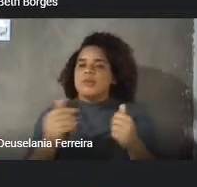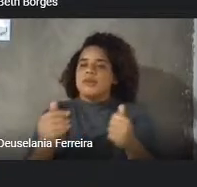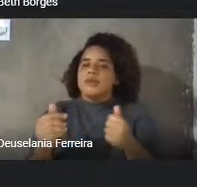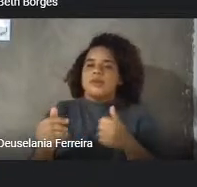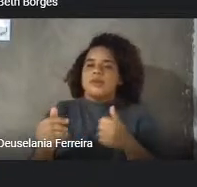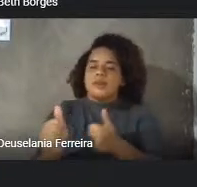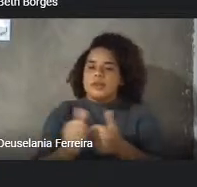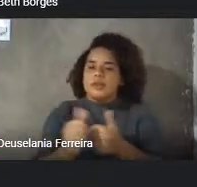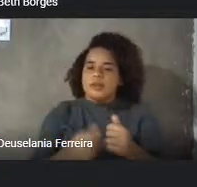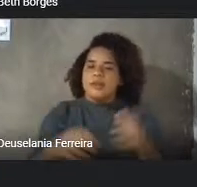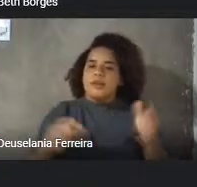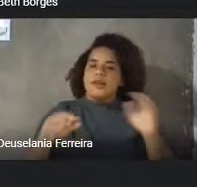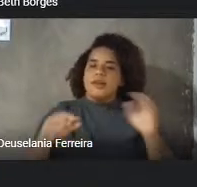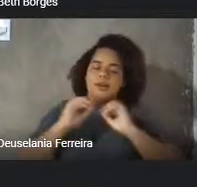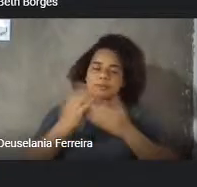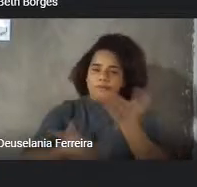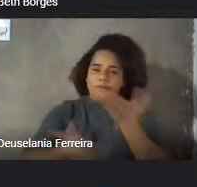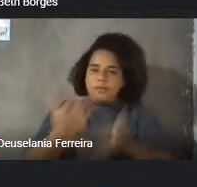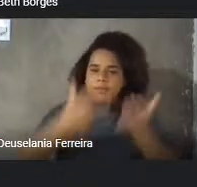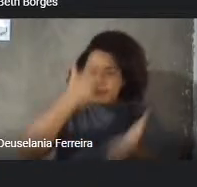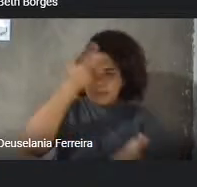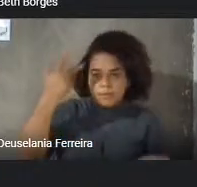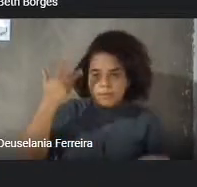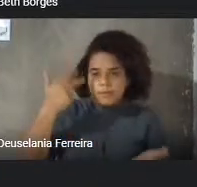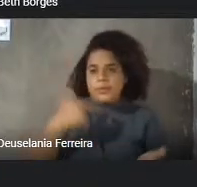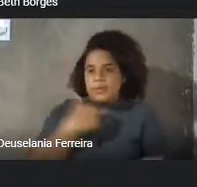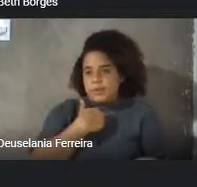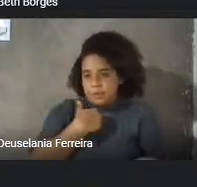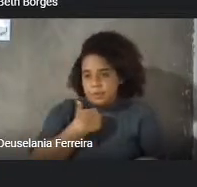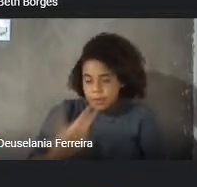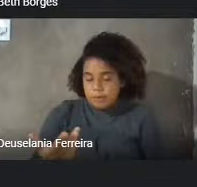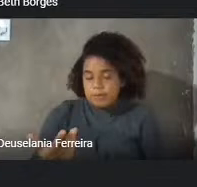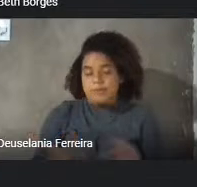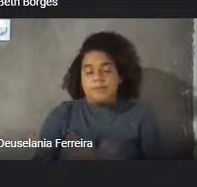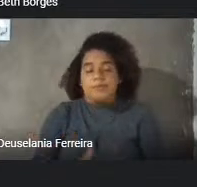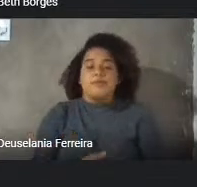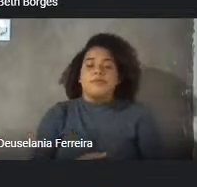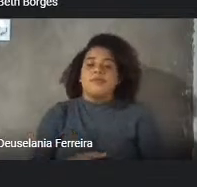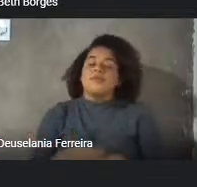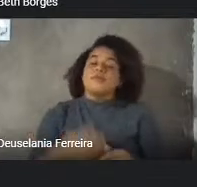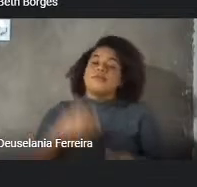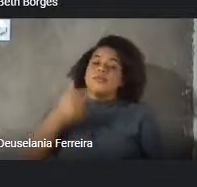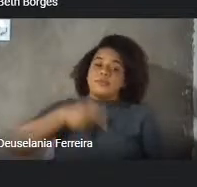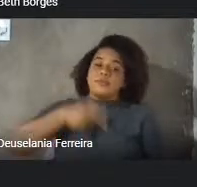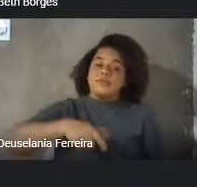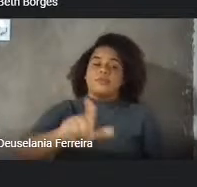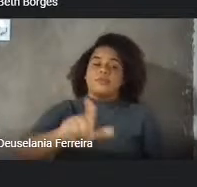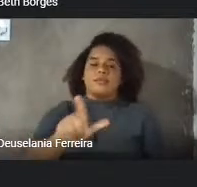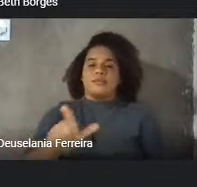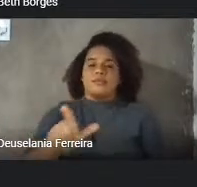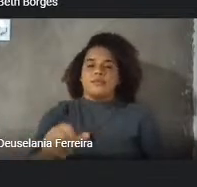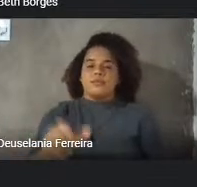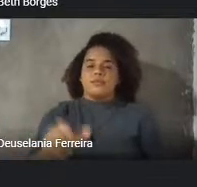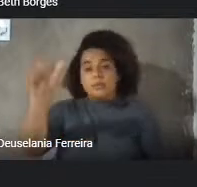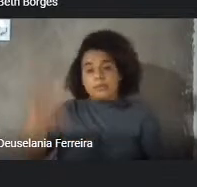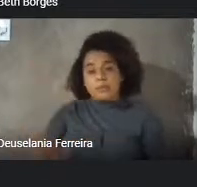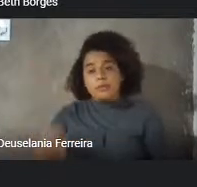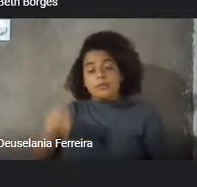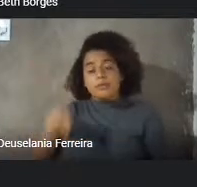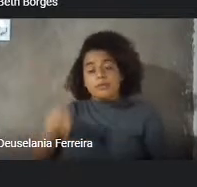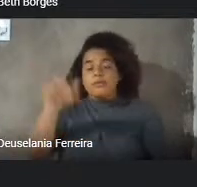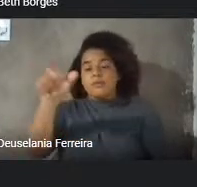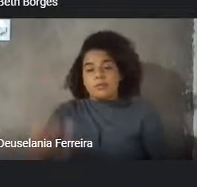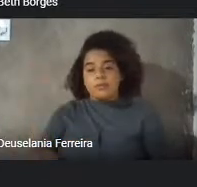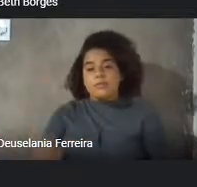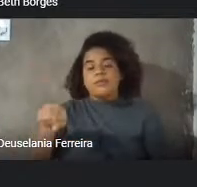dessa realidade, nós continuando, eu peço eu coloco a pessoa, após ter feito